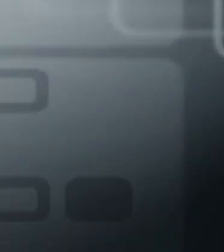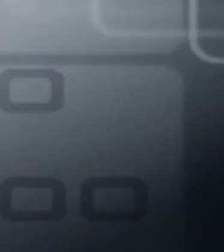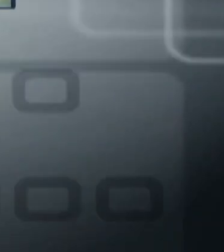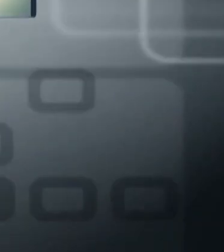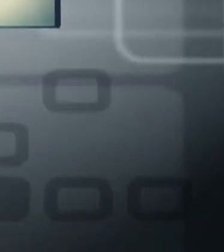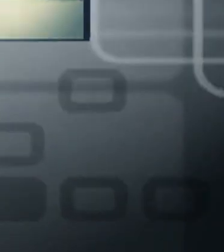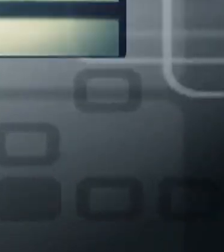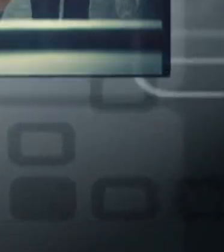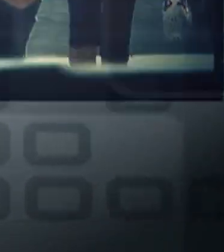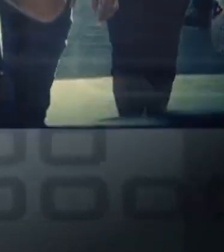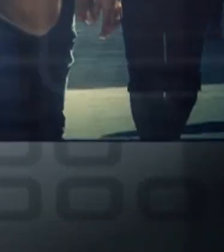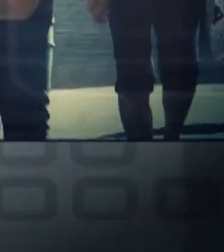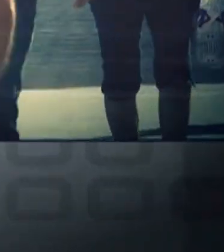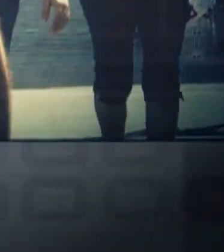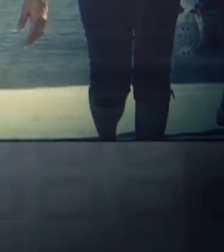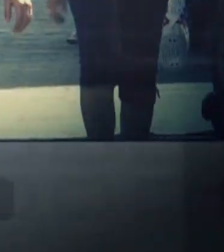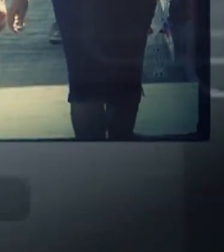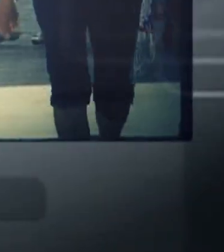Tchau!